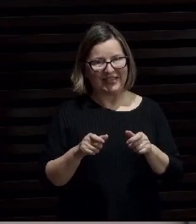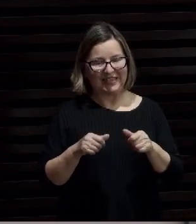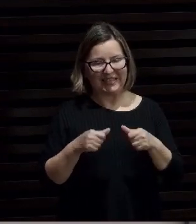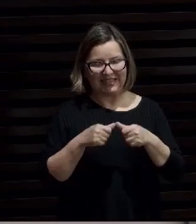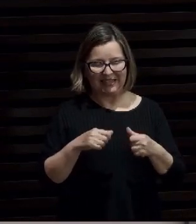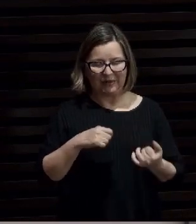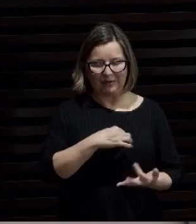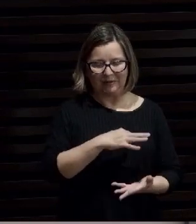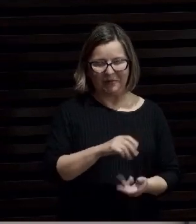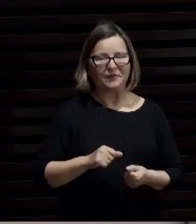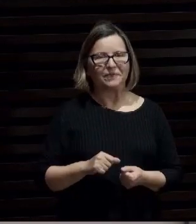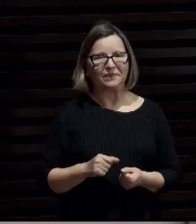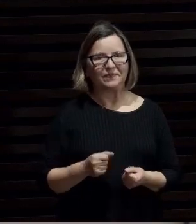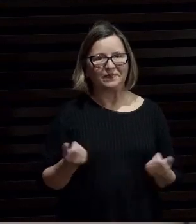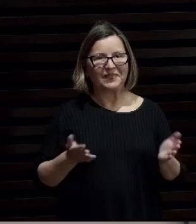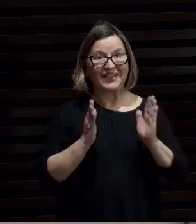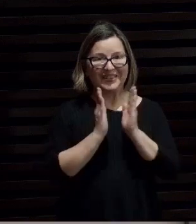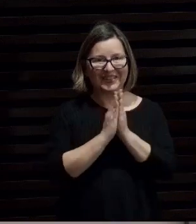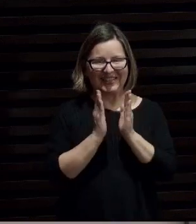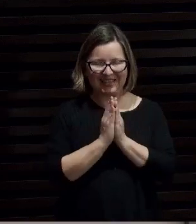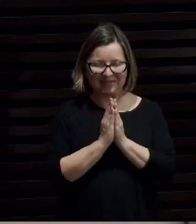orar?